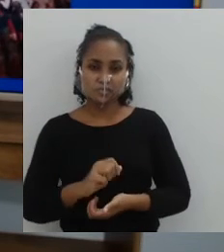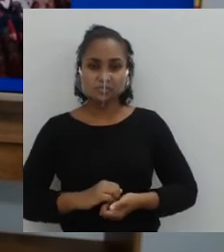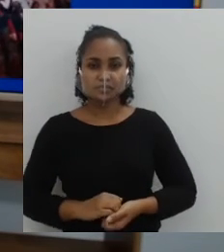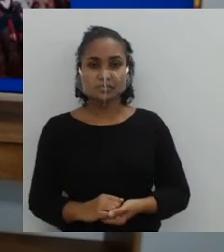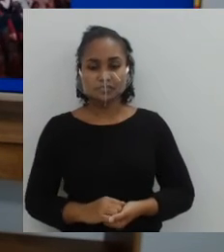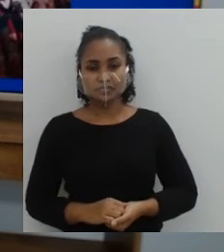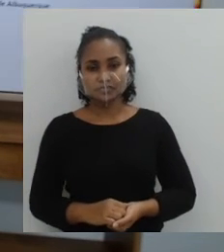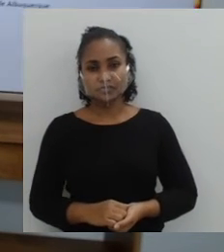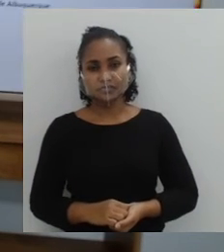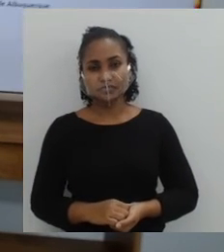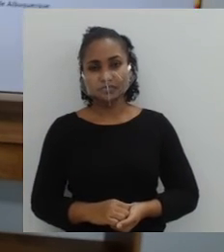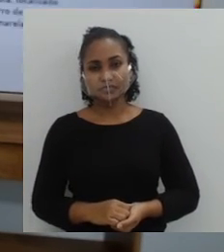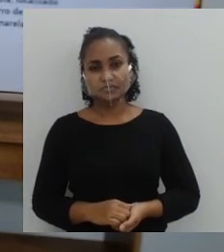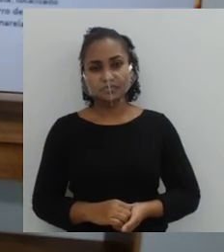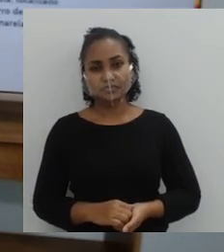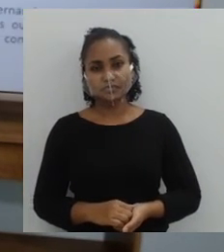próprio...